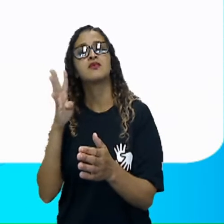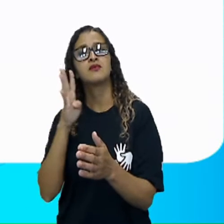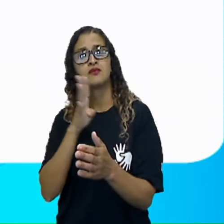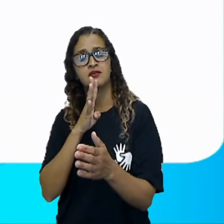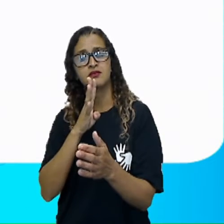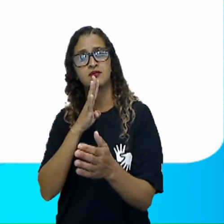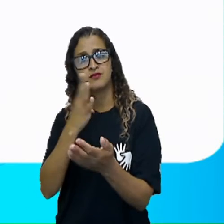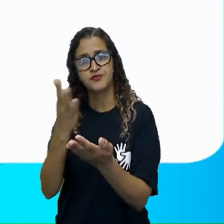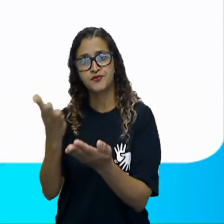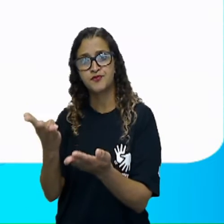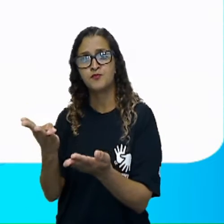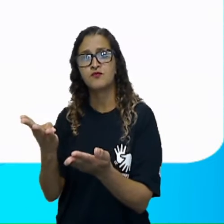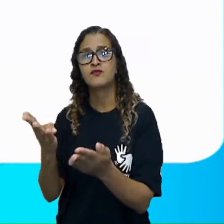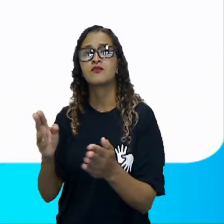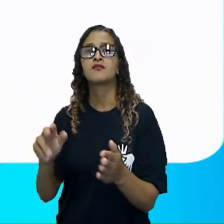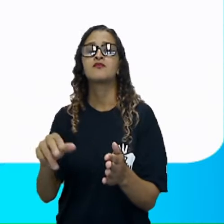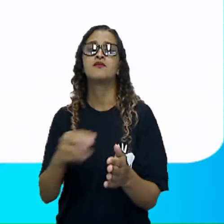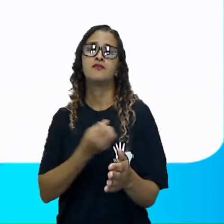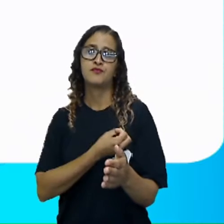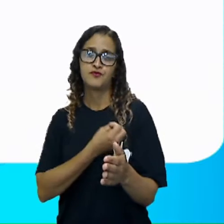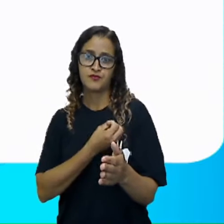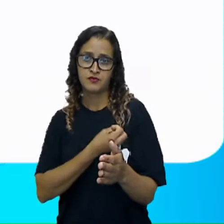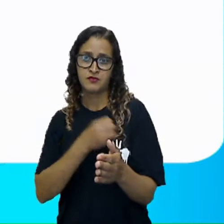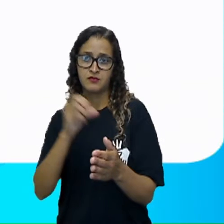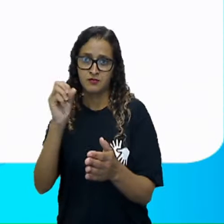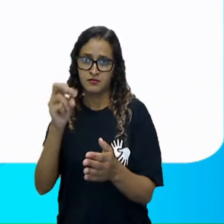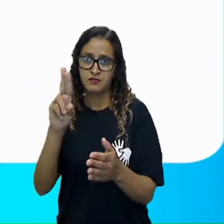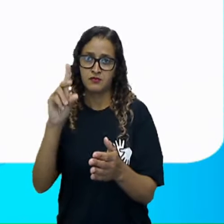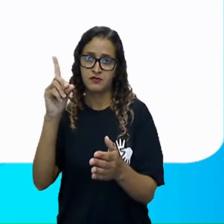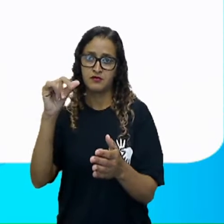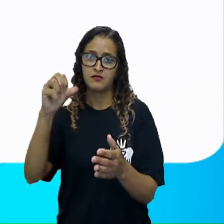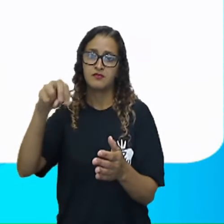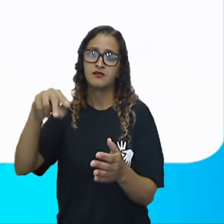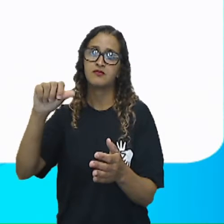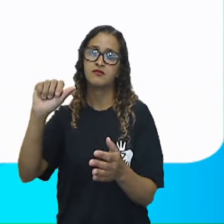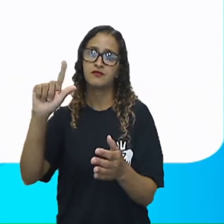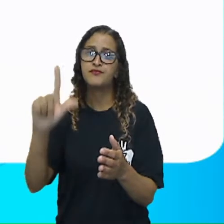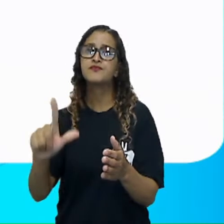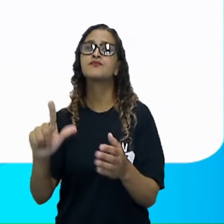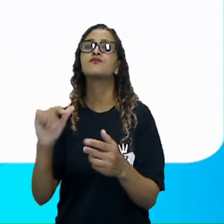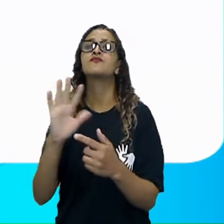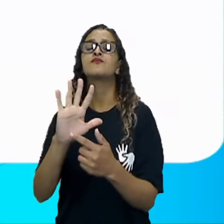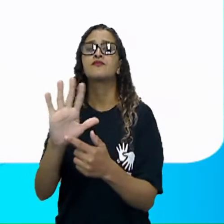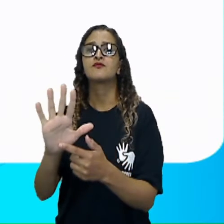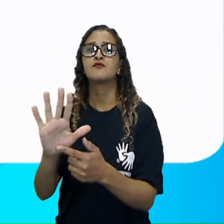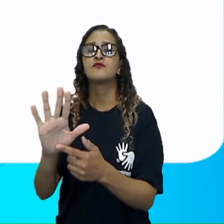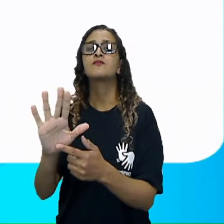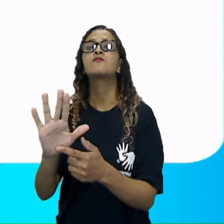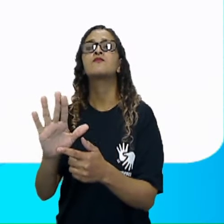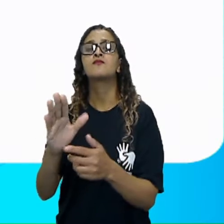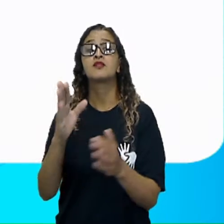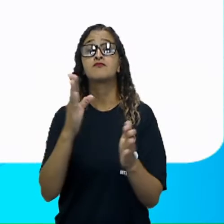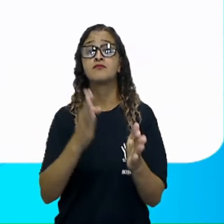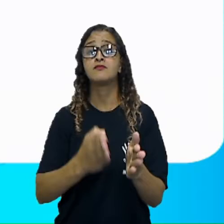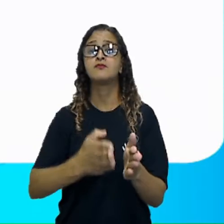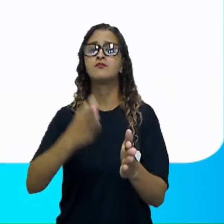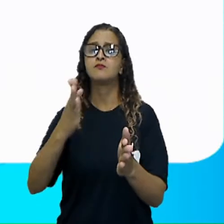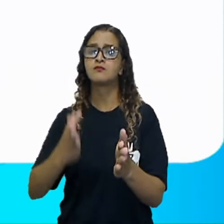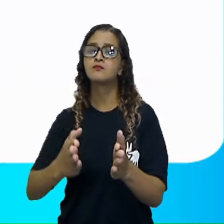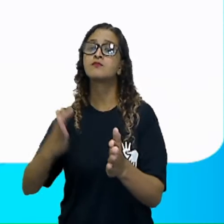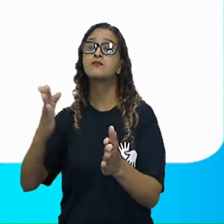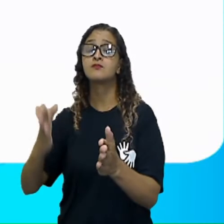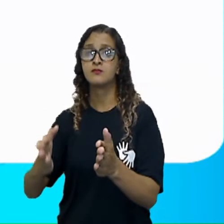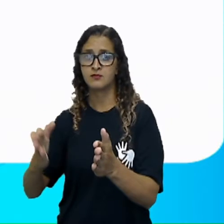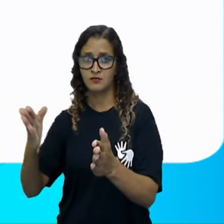conhecemos. Temos também os numerais ordinais, que indicam ordem que o ser